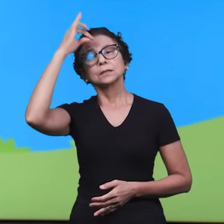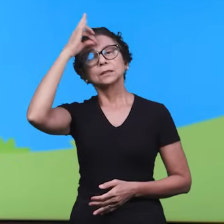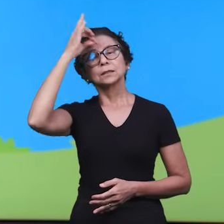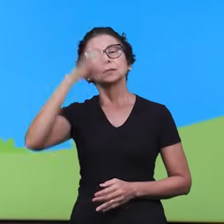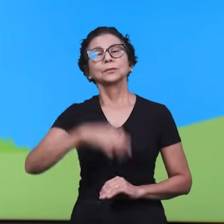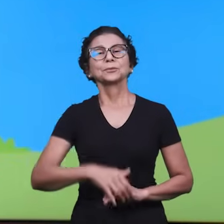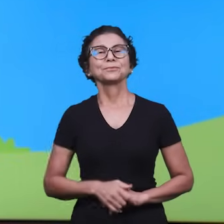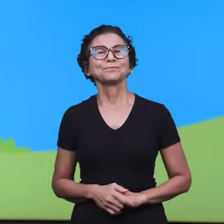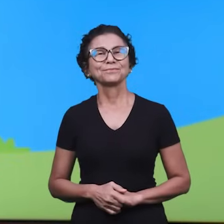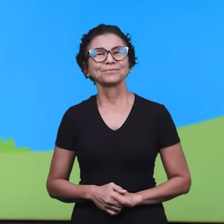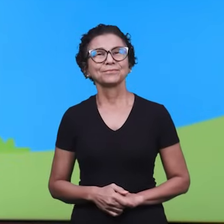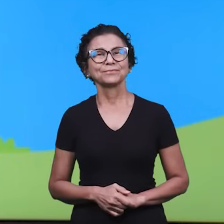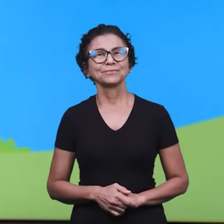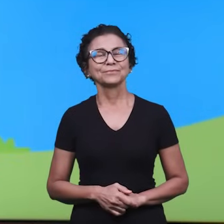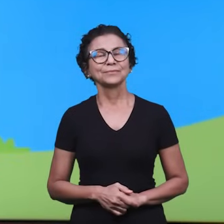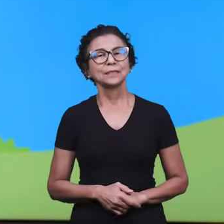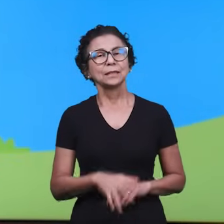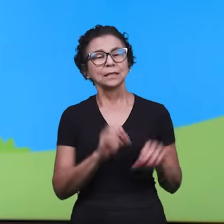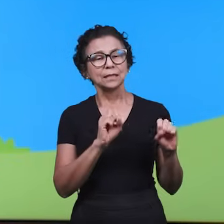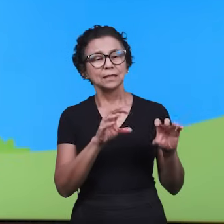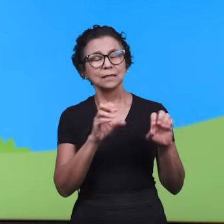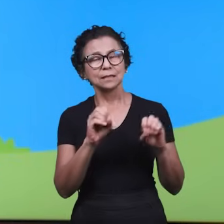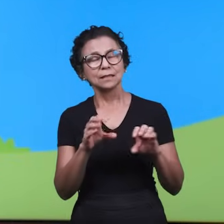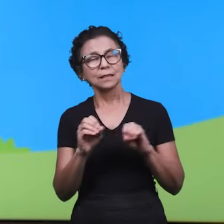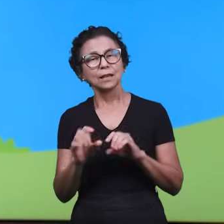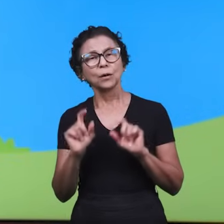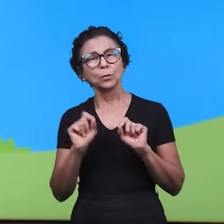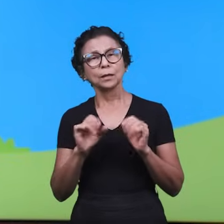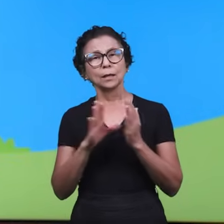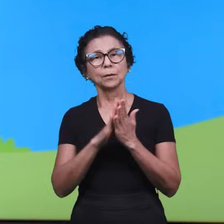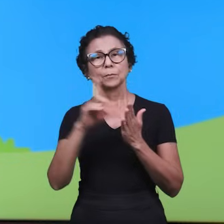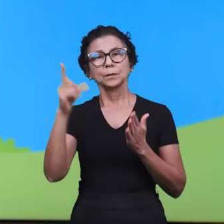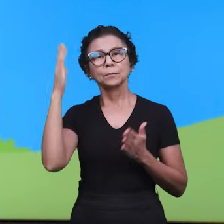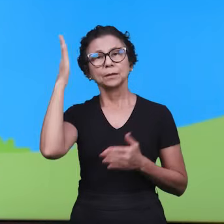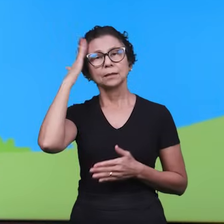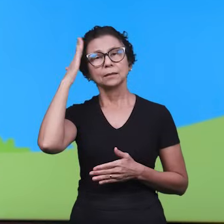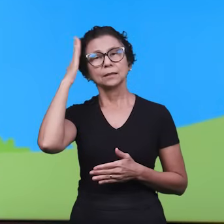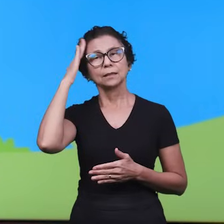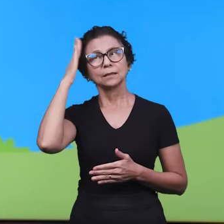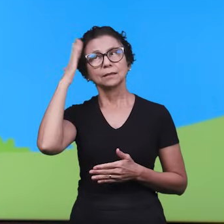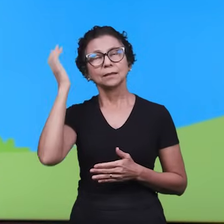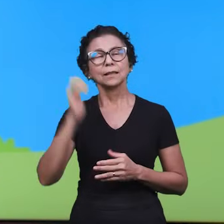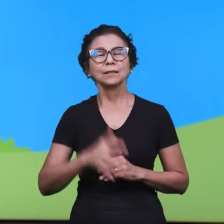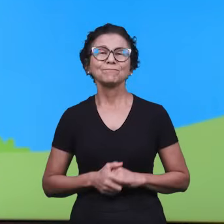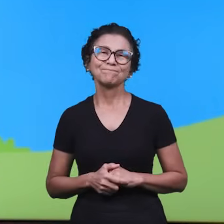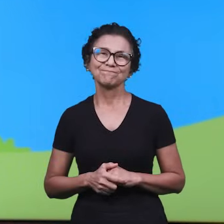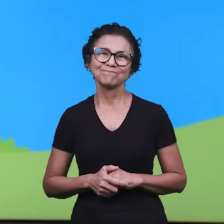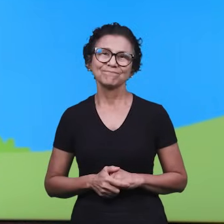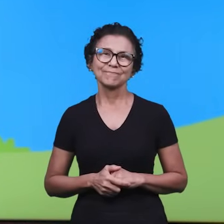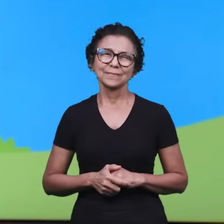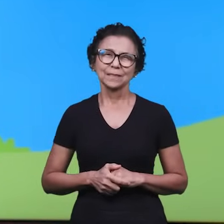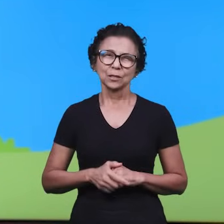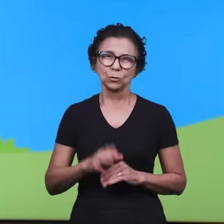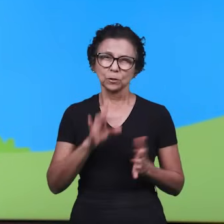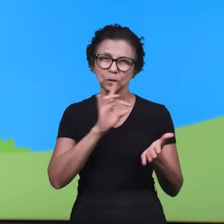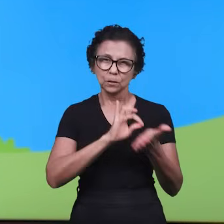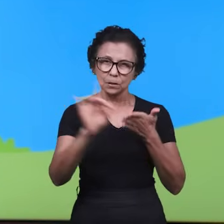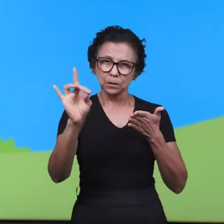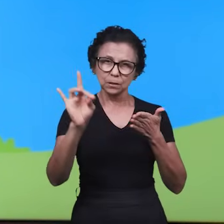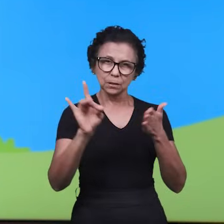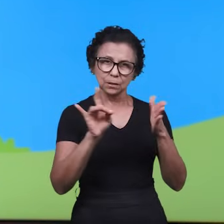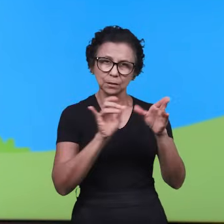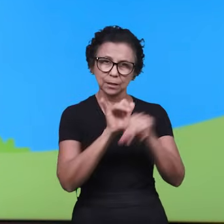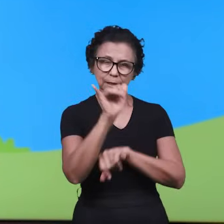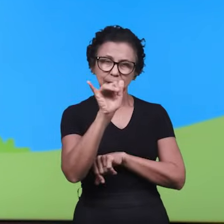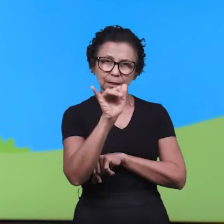nos ensina a entender a palavra de Deus, nos ajuda a lembrar dela quando o inimigo tenta